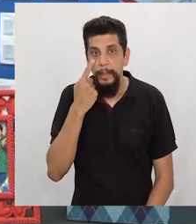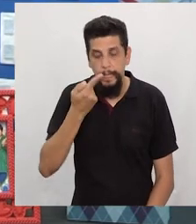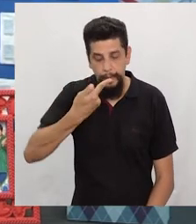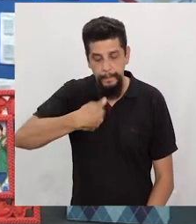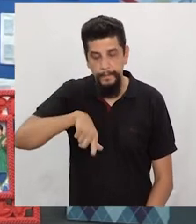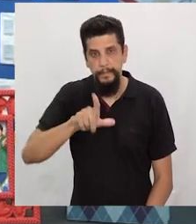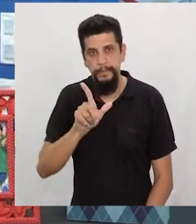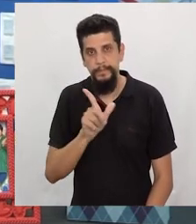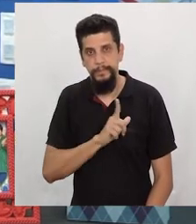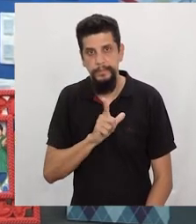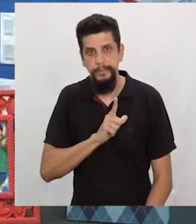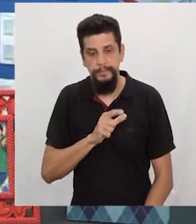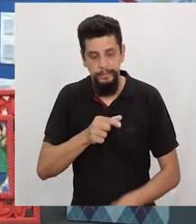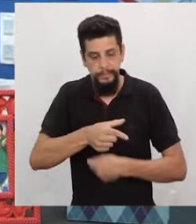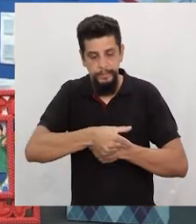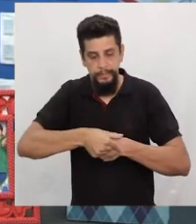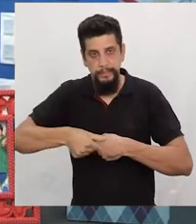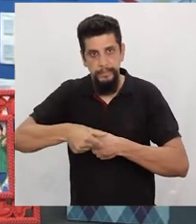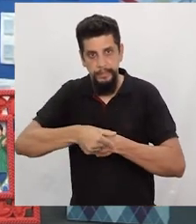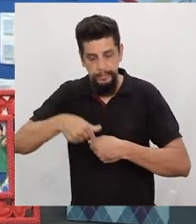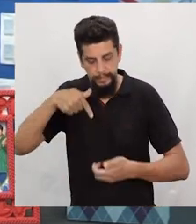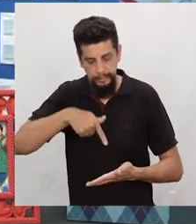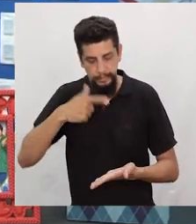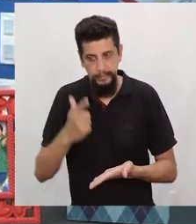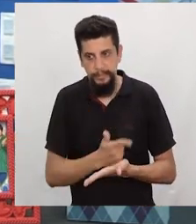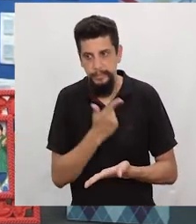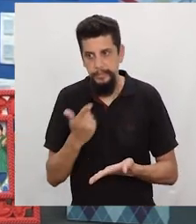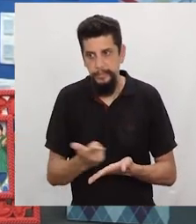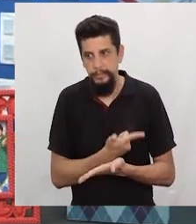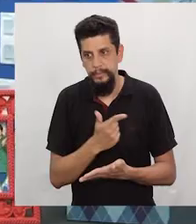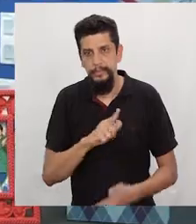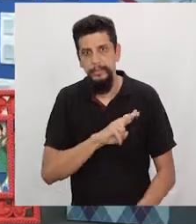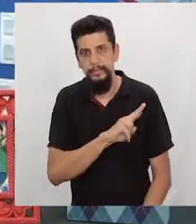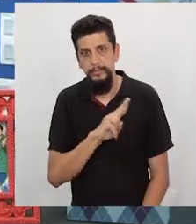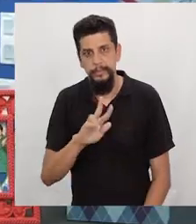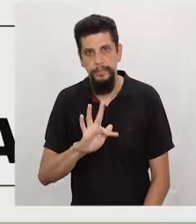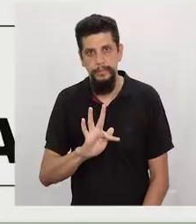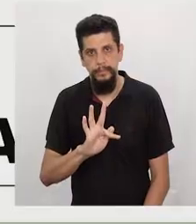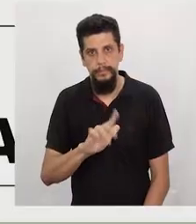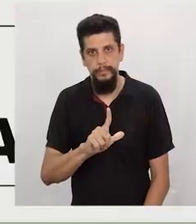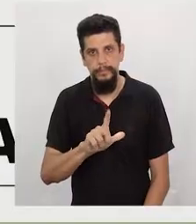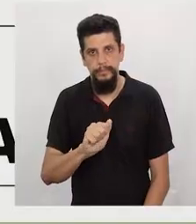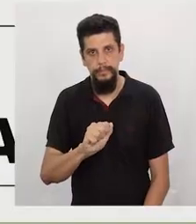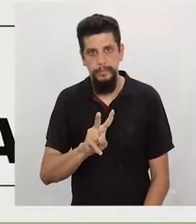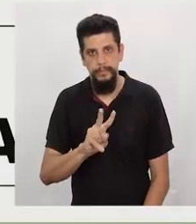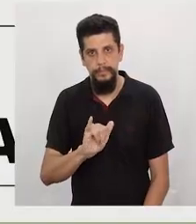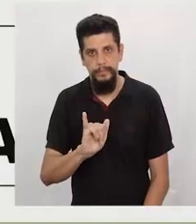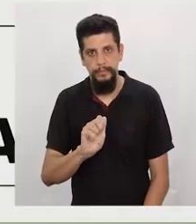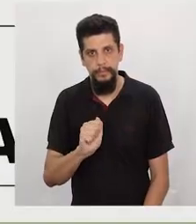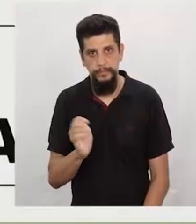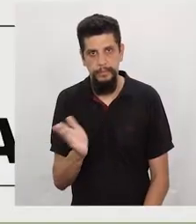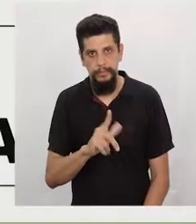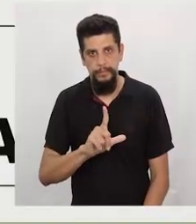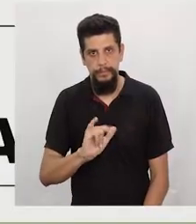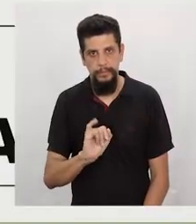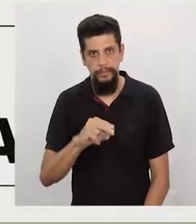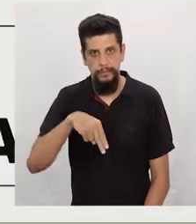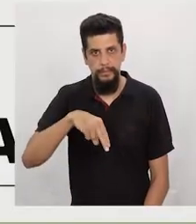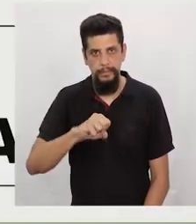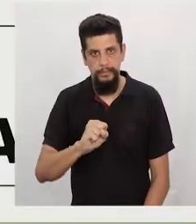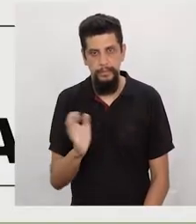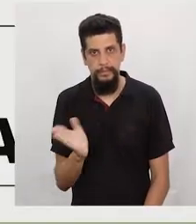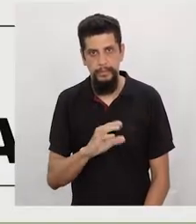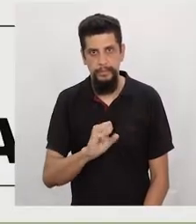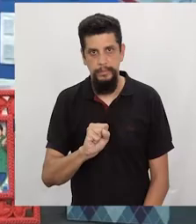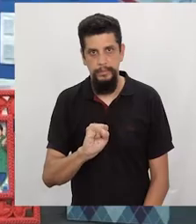Nós temos aqui a autora deste livro. O nome dela é Flávia Lins e Silva.